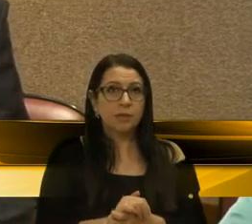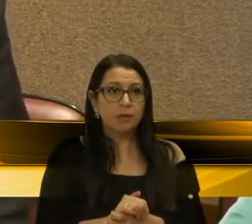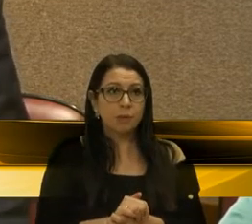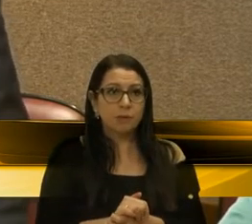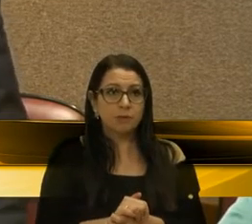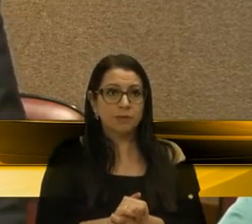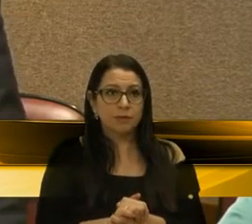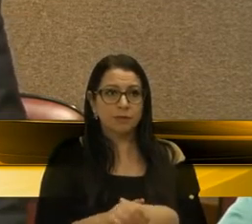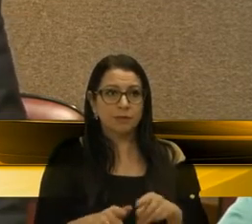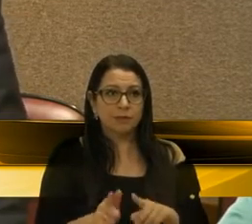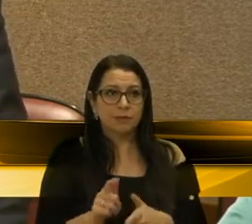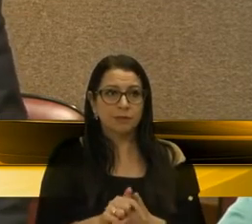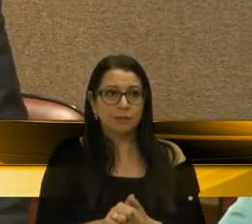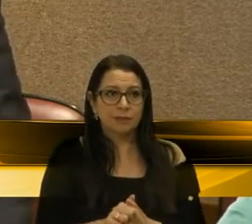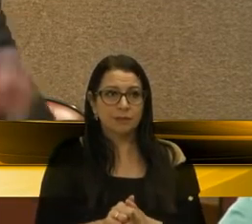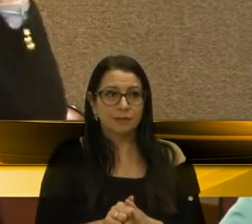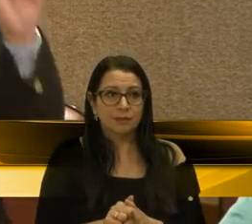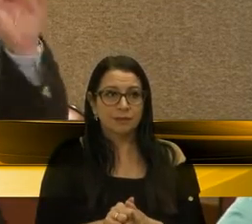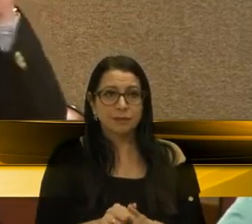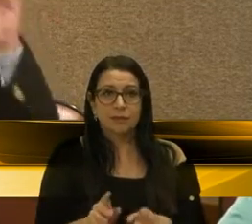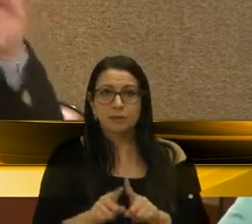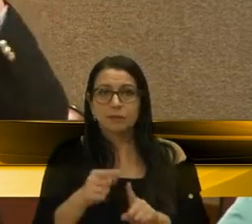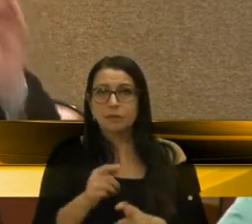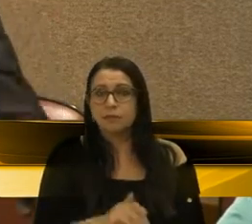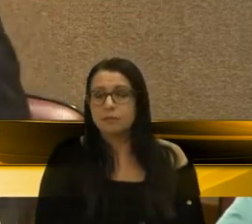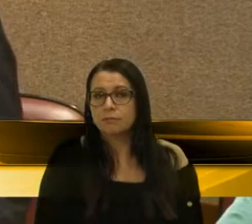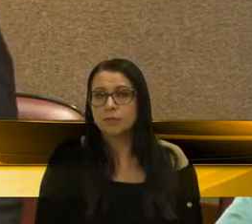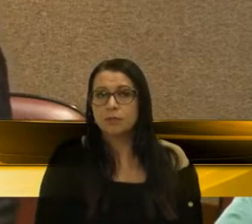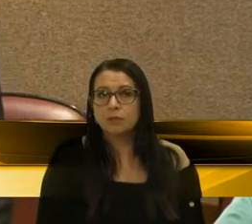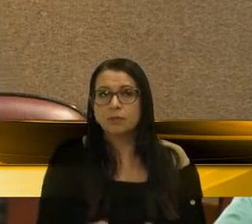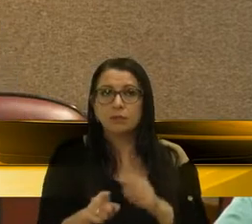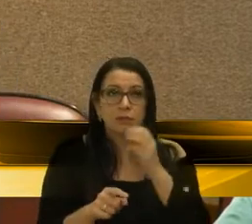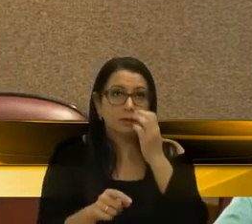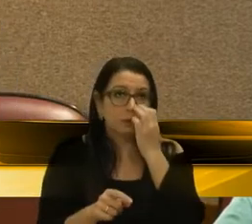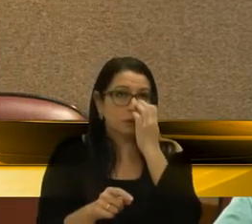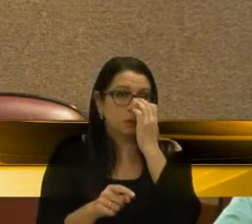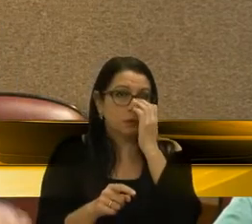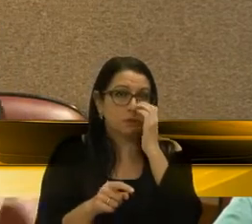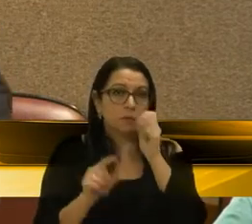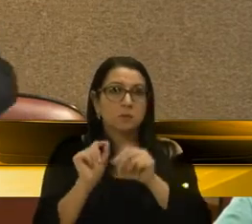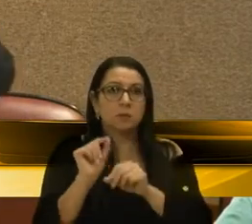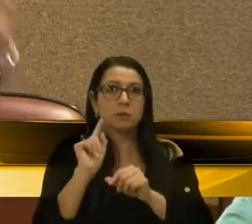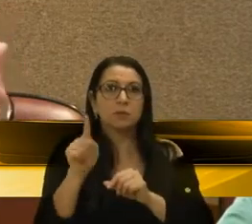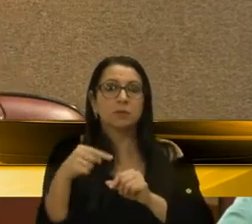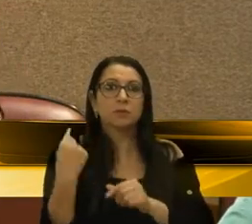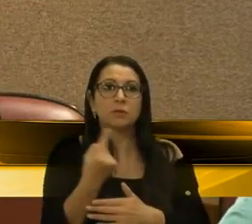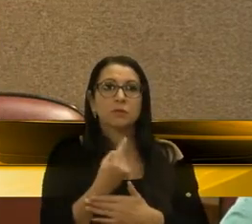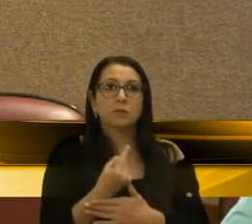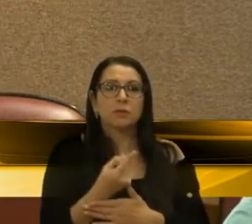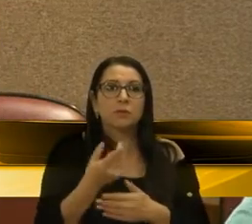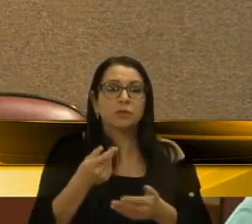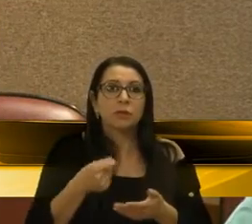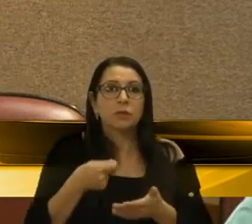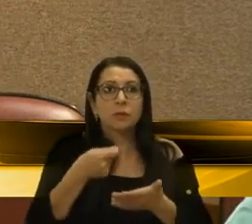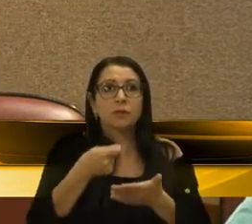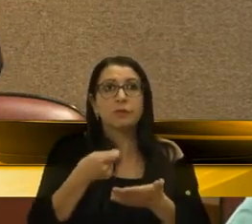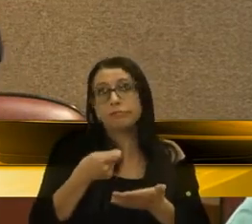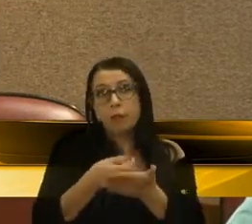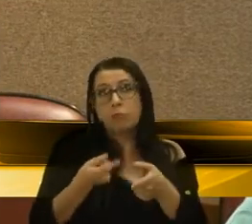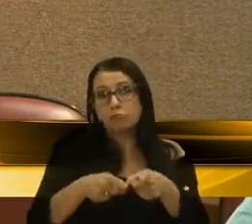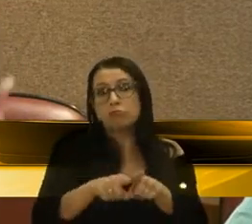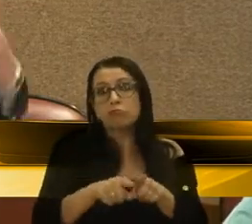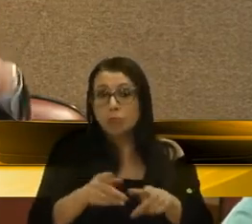para mostrar efetivamente Galópolis, que foi a que patrocinou, isto é,